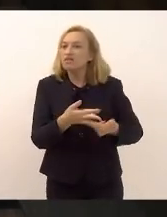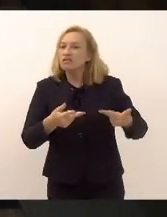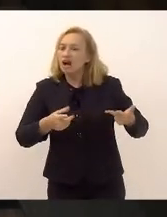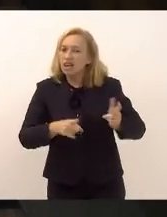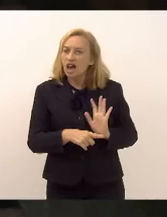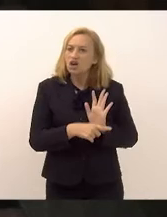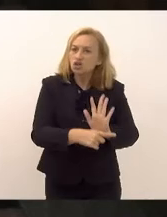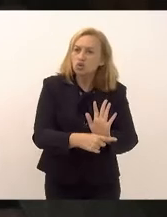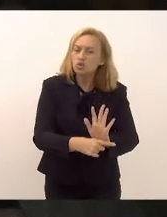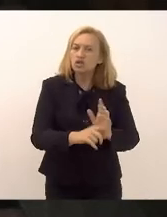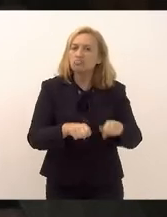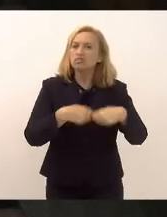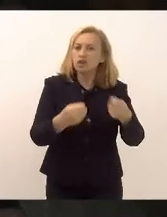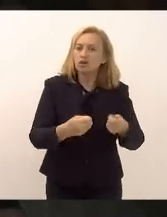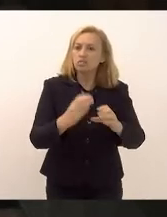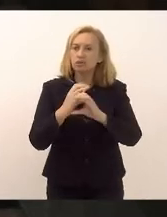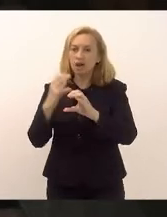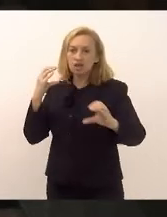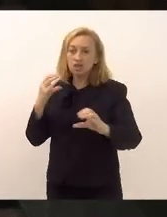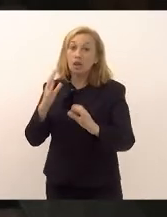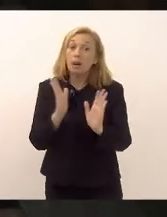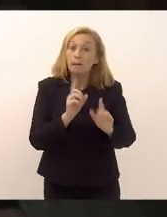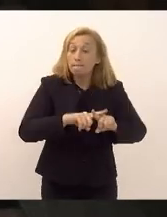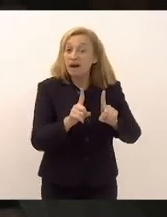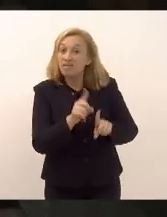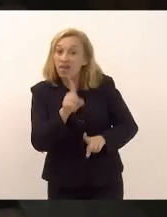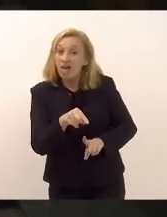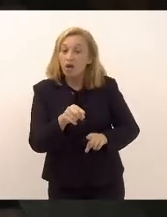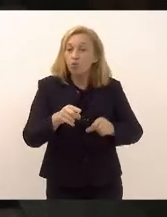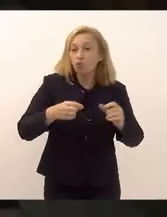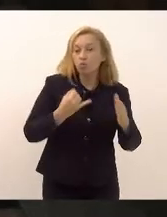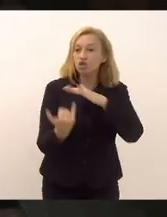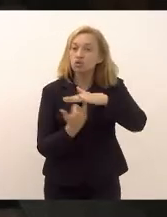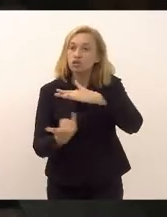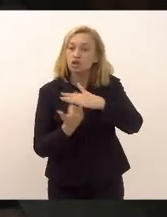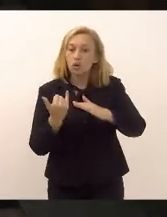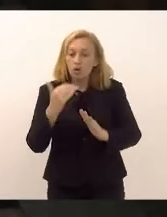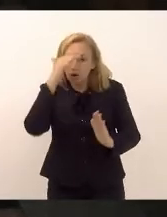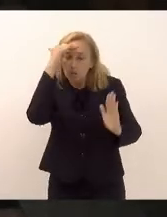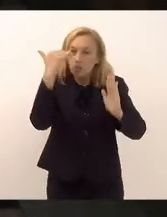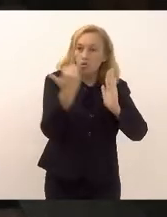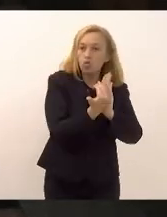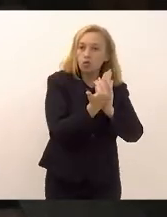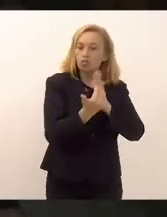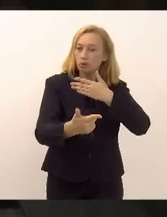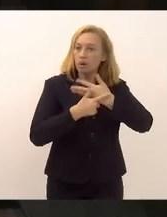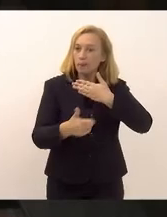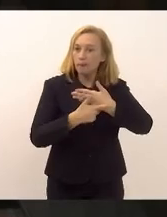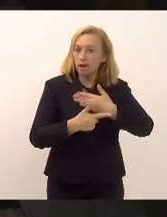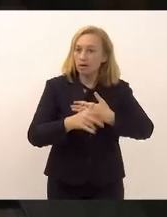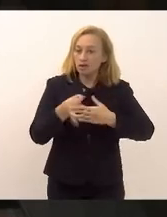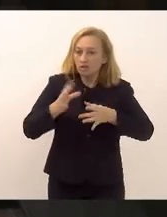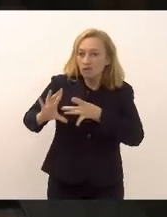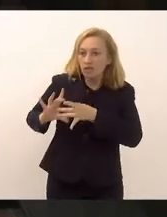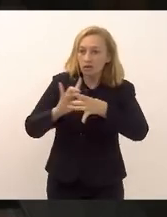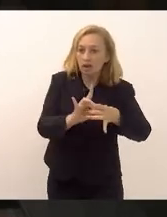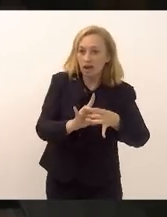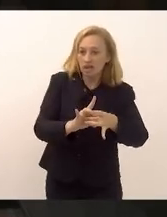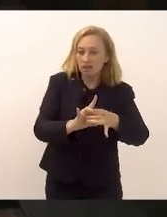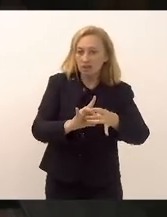contribuição trouxe no campo da engenharia, mas é uma instituição que cumpre um papel específico vinculado a essas Forças